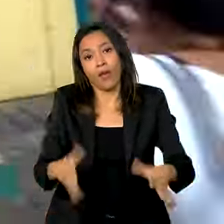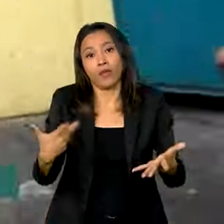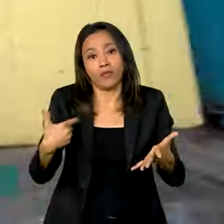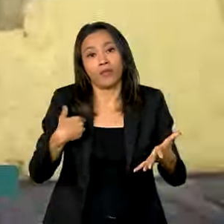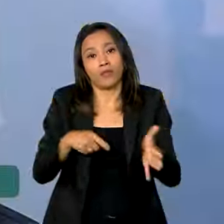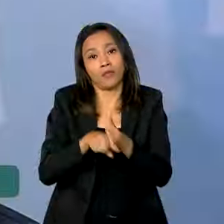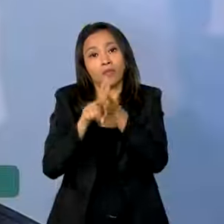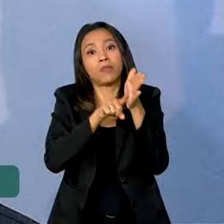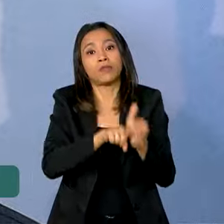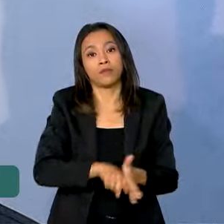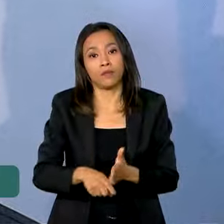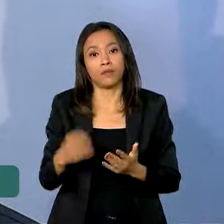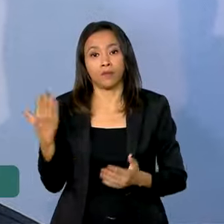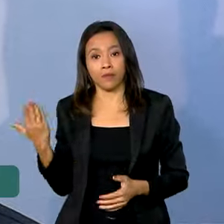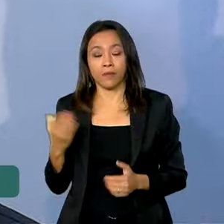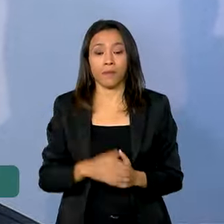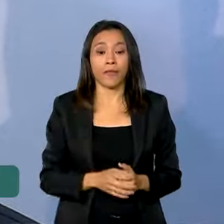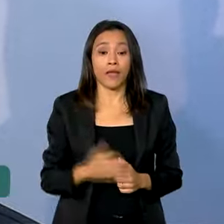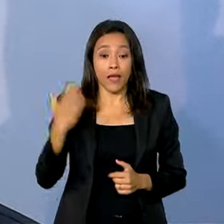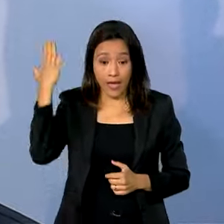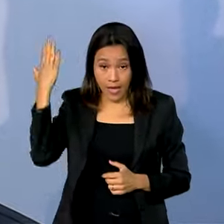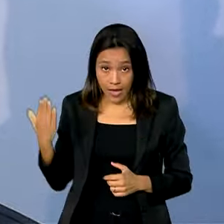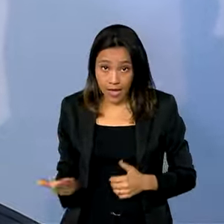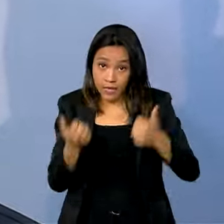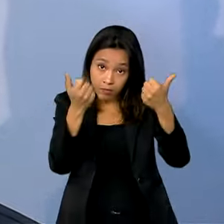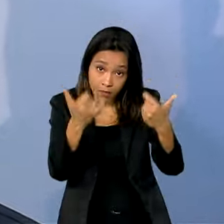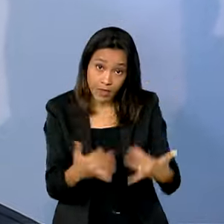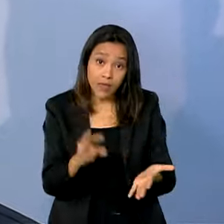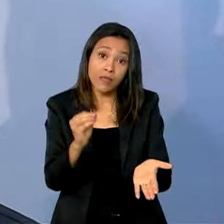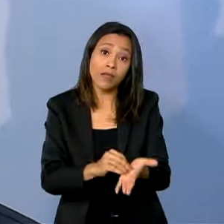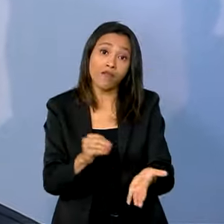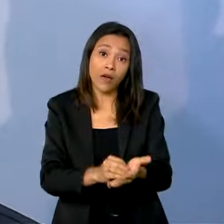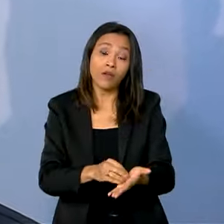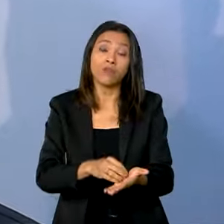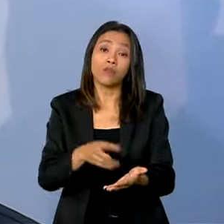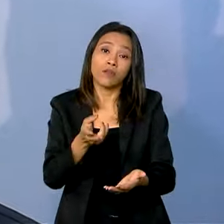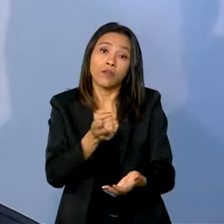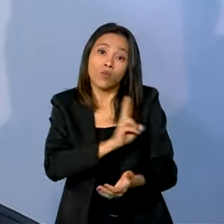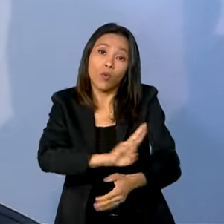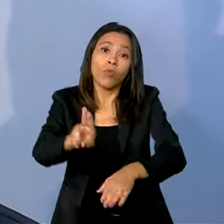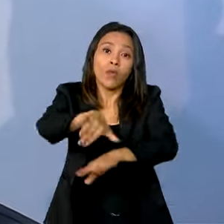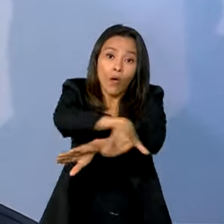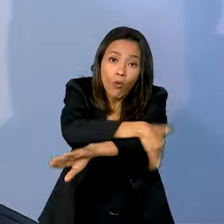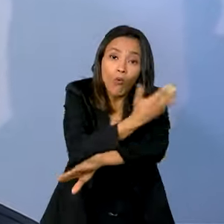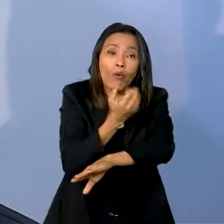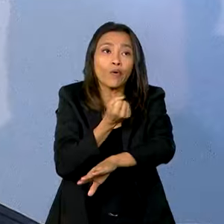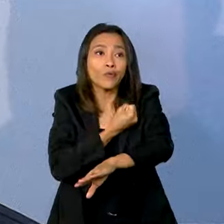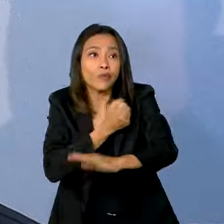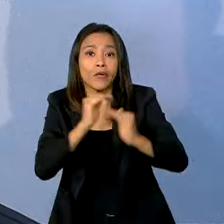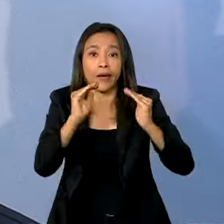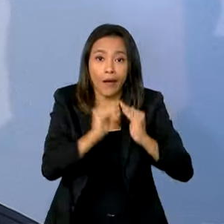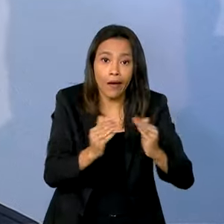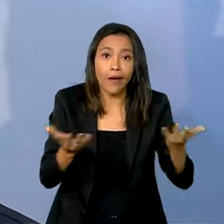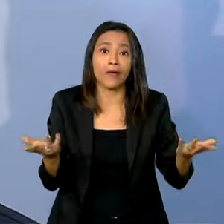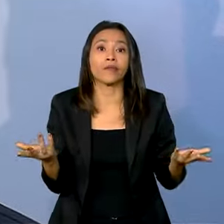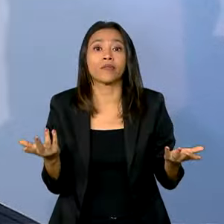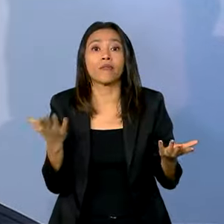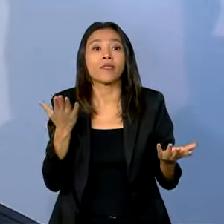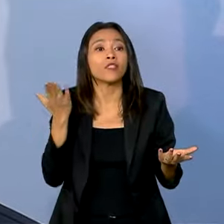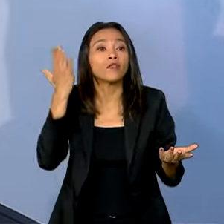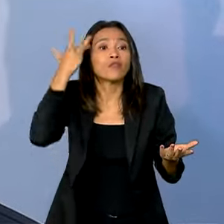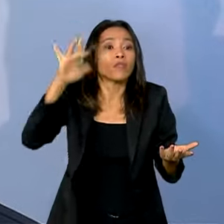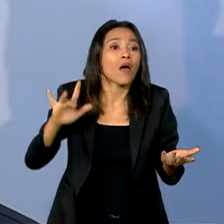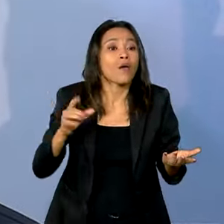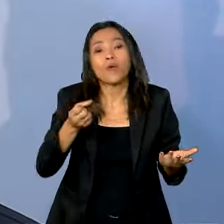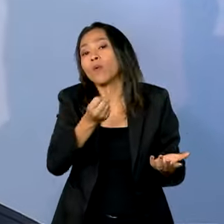processos. Então, essa ausência de endereçamento pode gerar, sim, omissão. Omissão de domicílios, uma omissão de população,